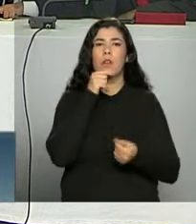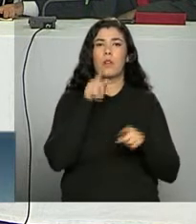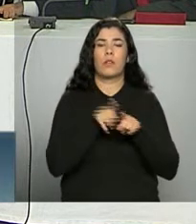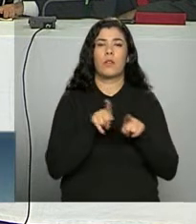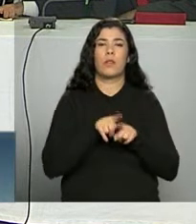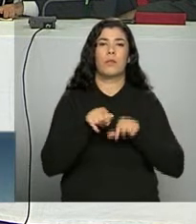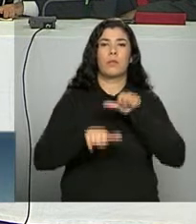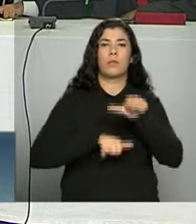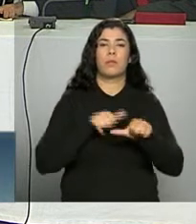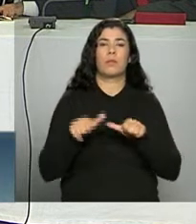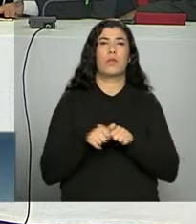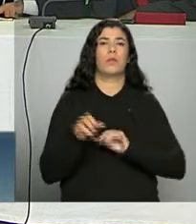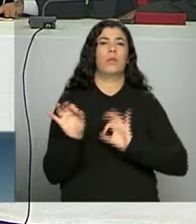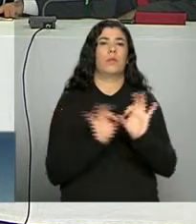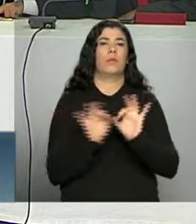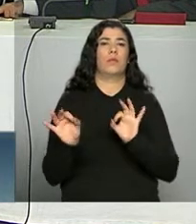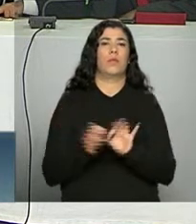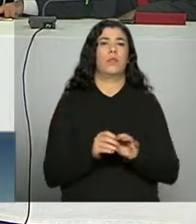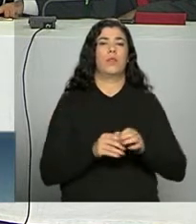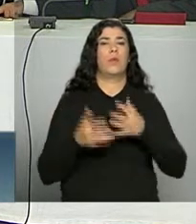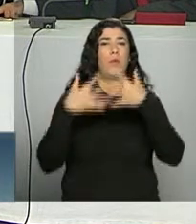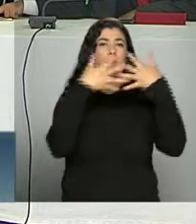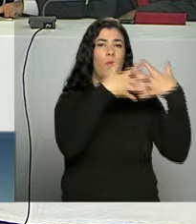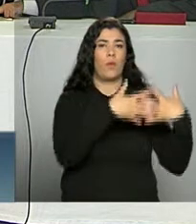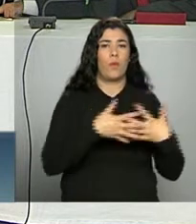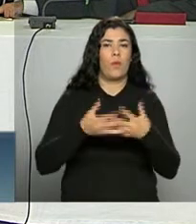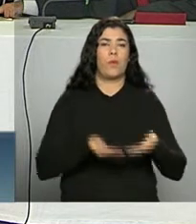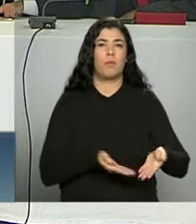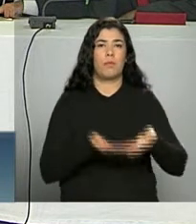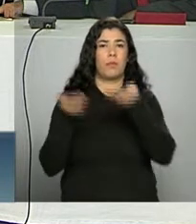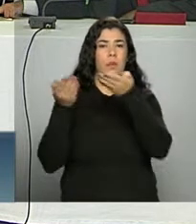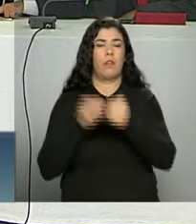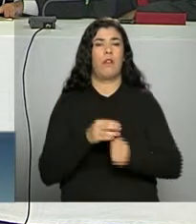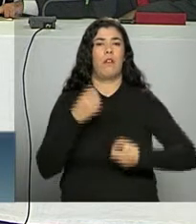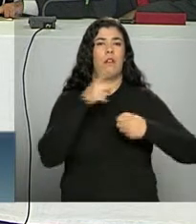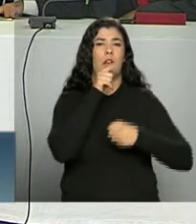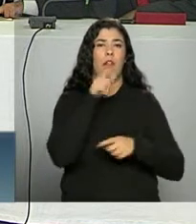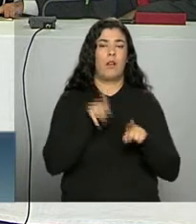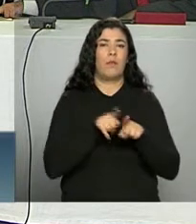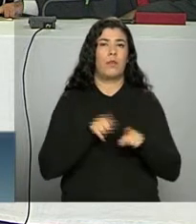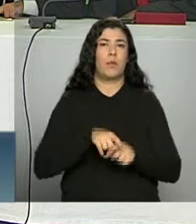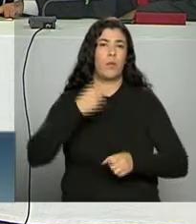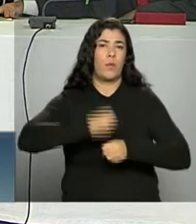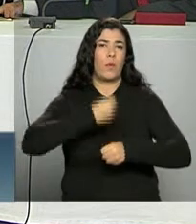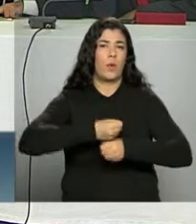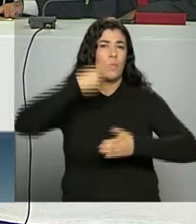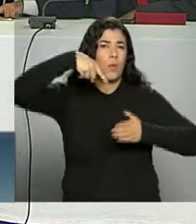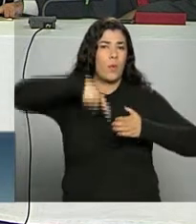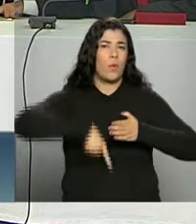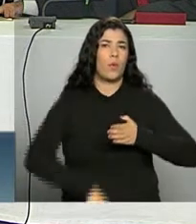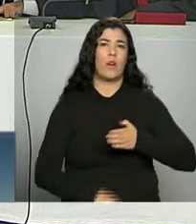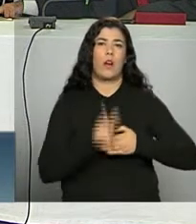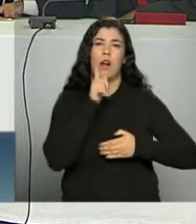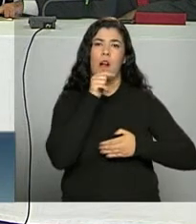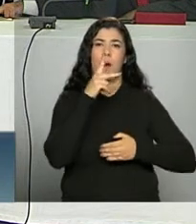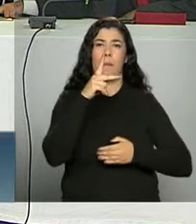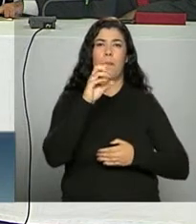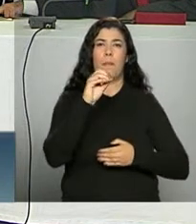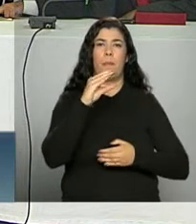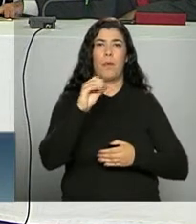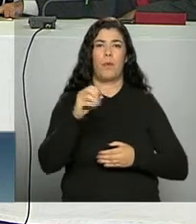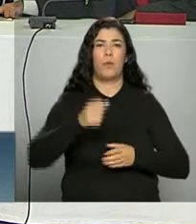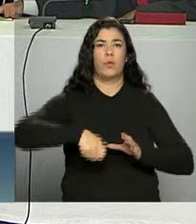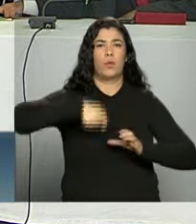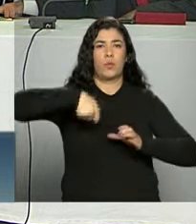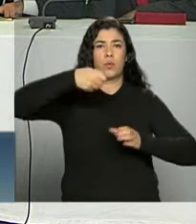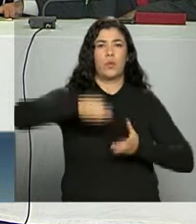são sendo feitas operações de carro-pipa as orações de Poços de perfuração de Poços e fim em tudo que está acontecendo